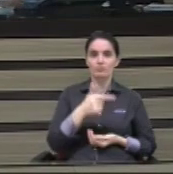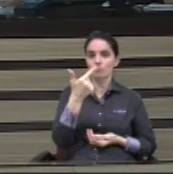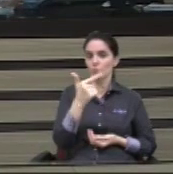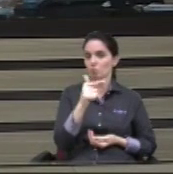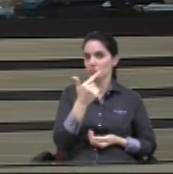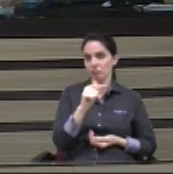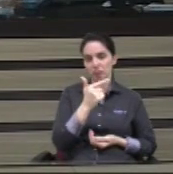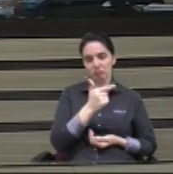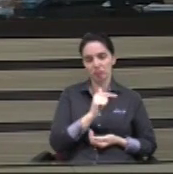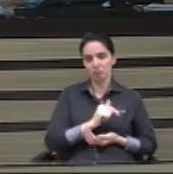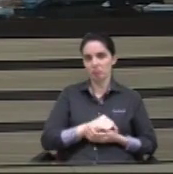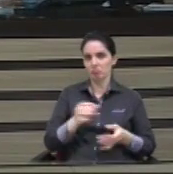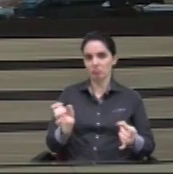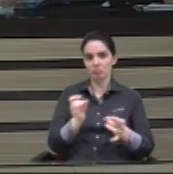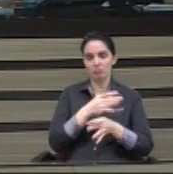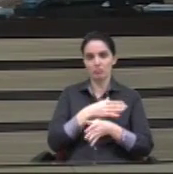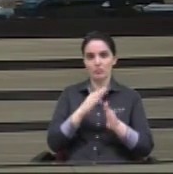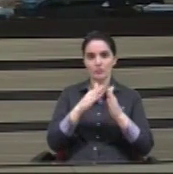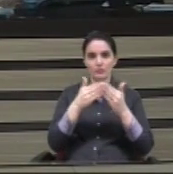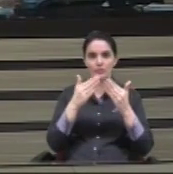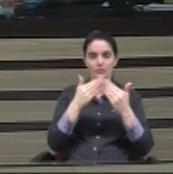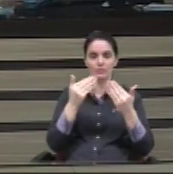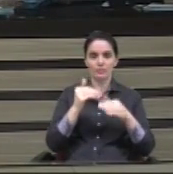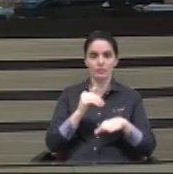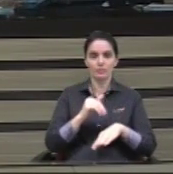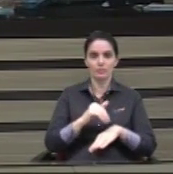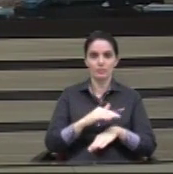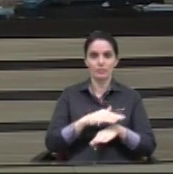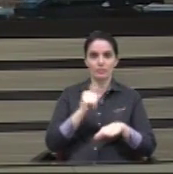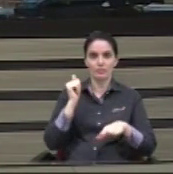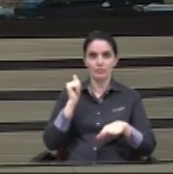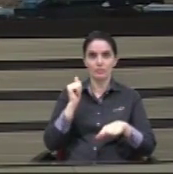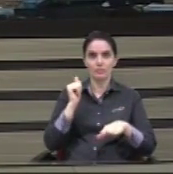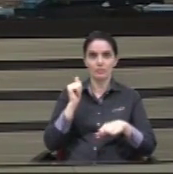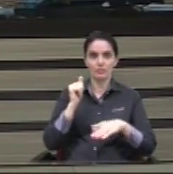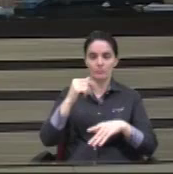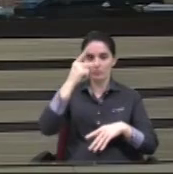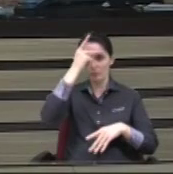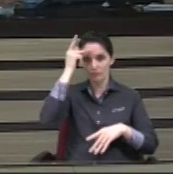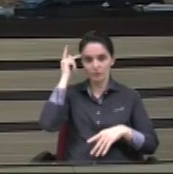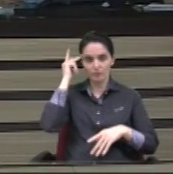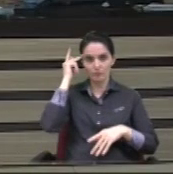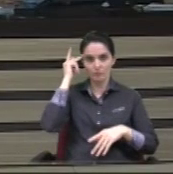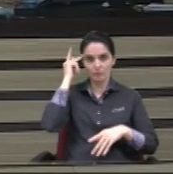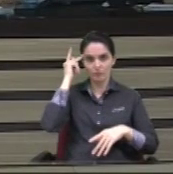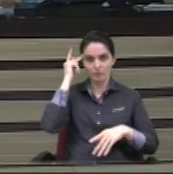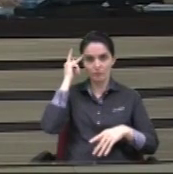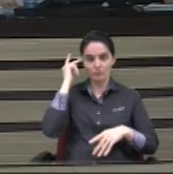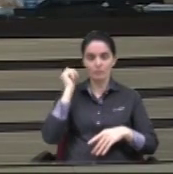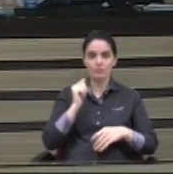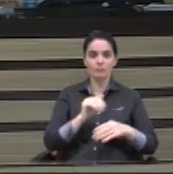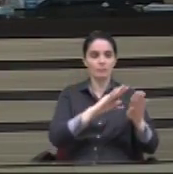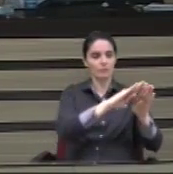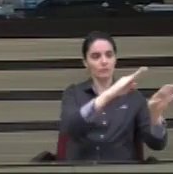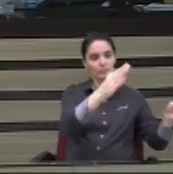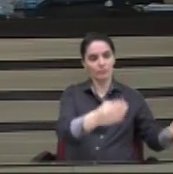matéria, senhor presidente. Então, por favor, a chamada dos inscritos para a palavra livre.